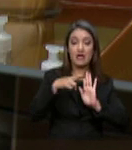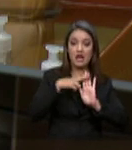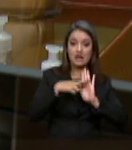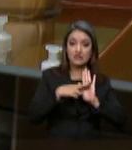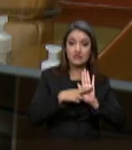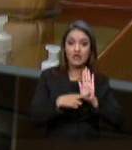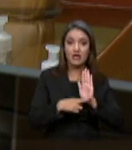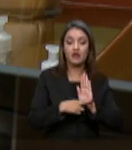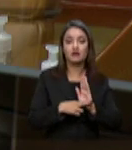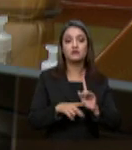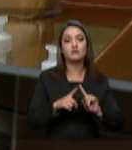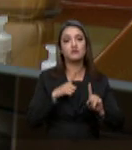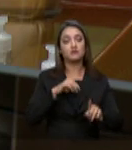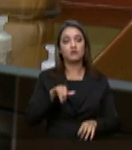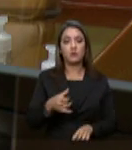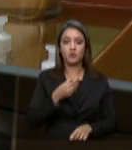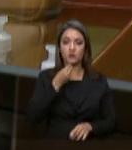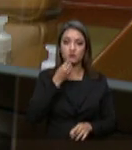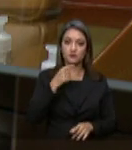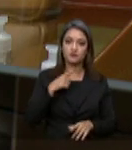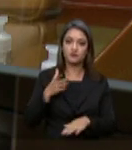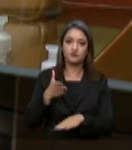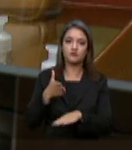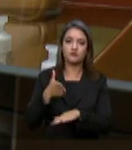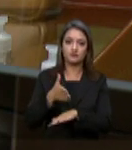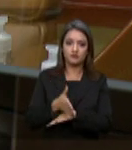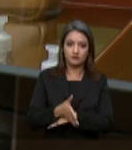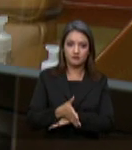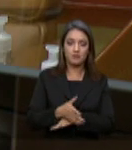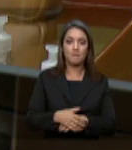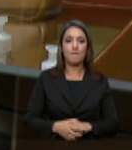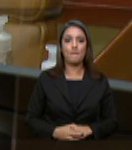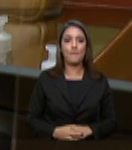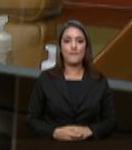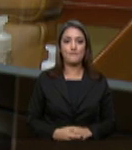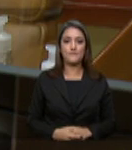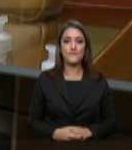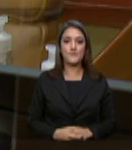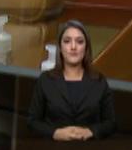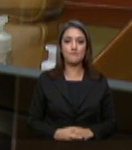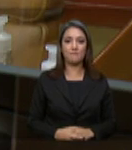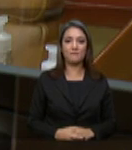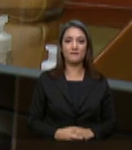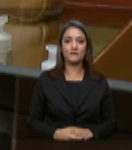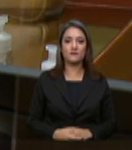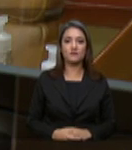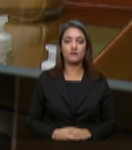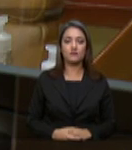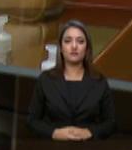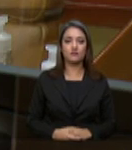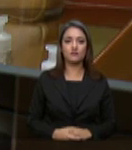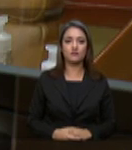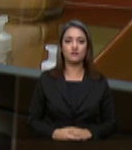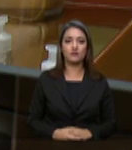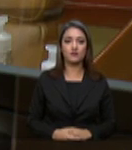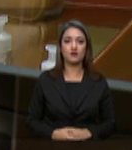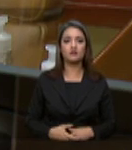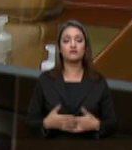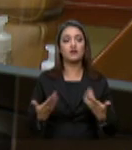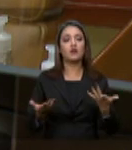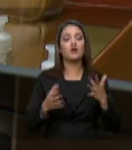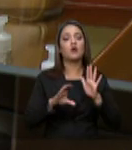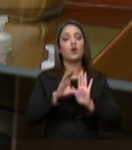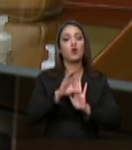normas vigentes se dá oportunidade do ingresso Nas condições prescritas isto para dizer que o código penal se